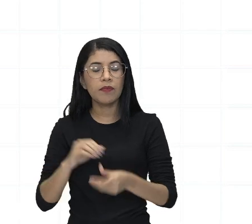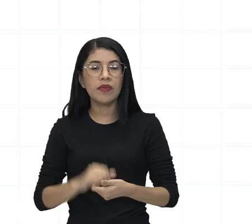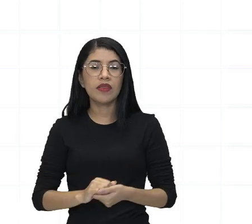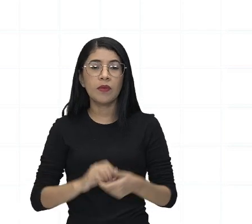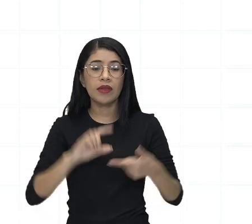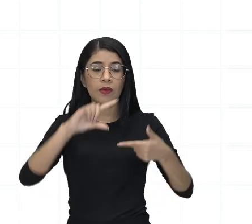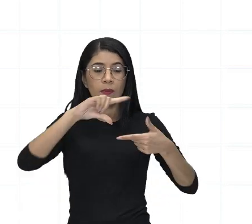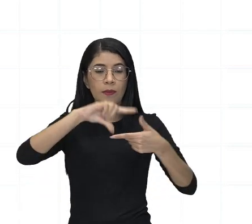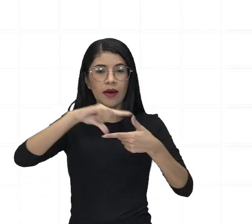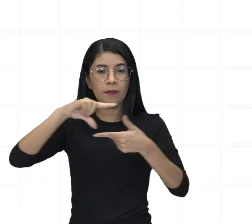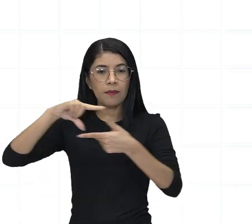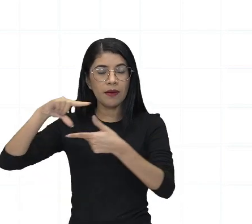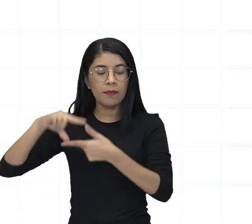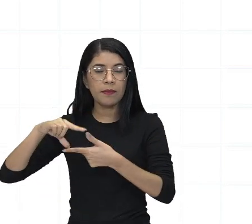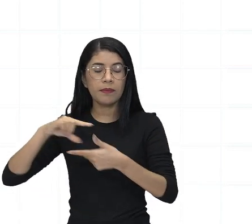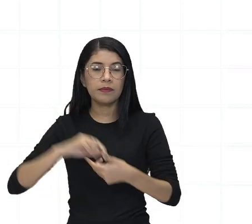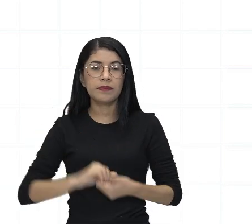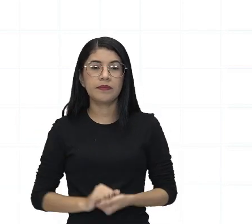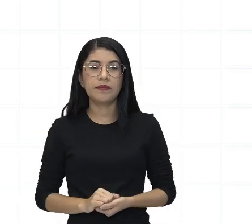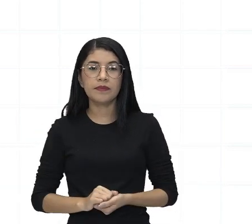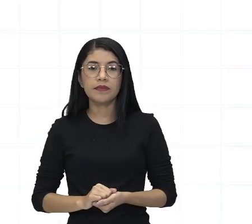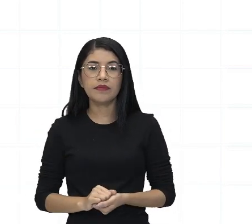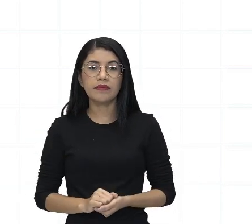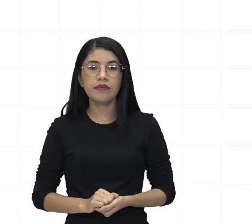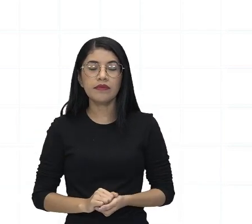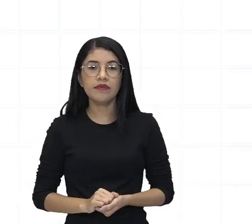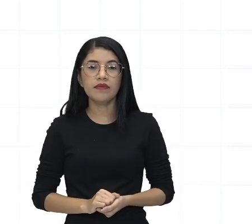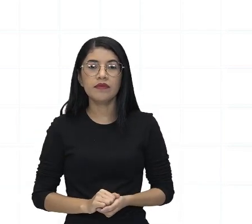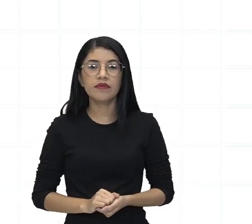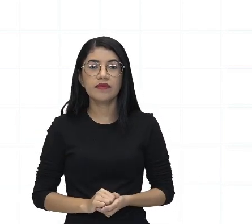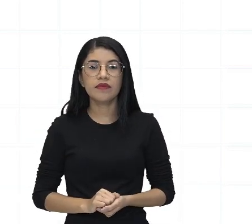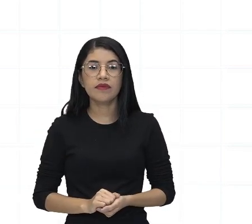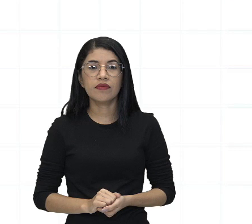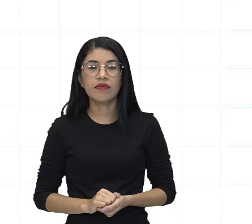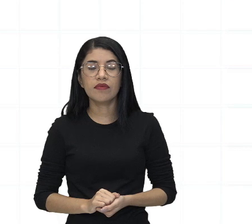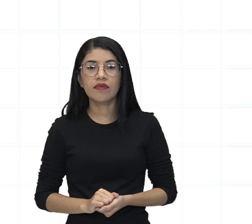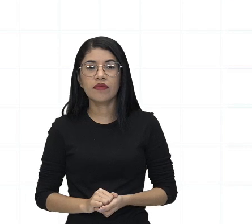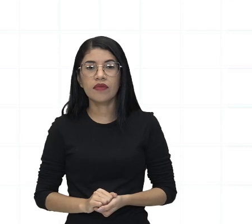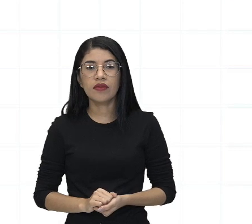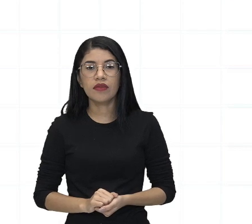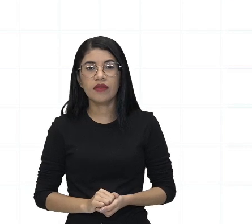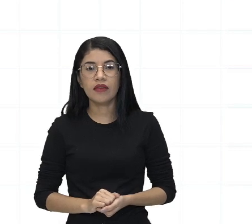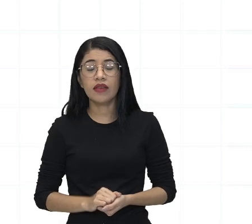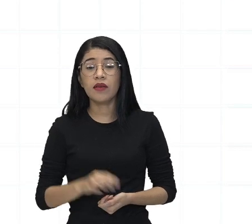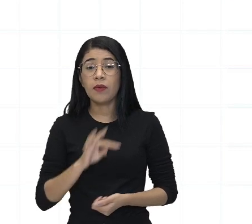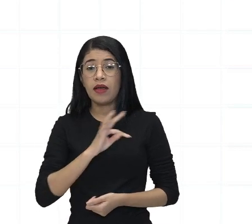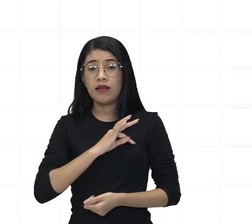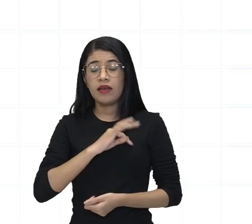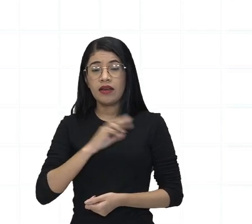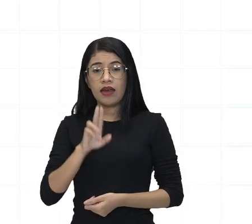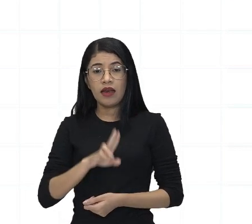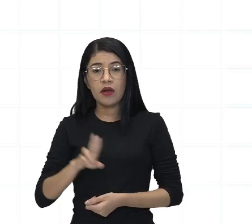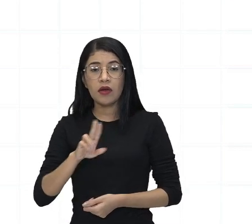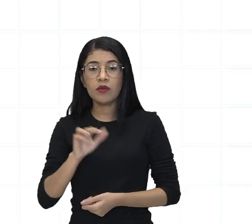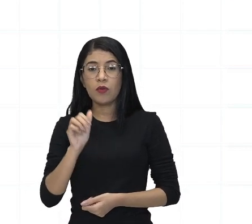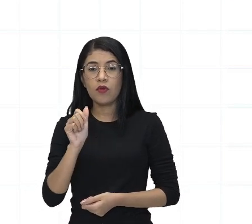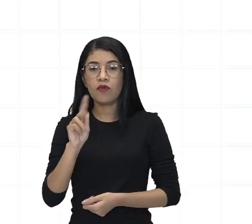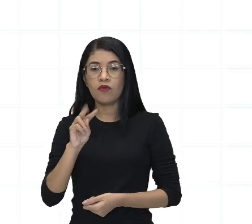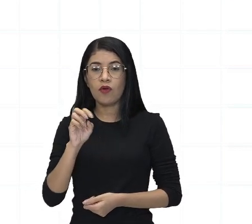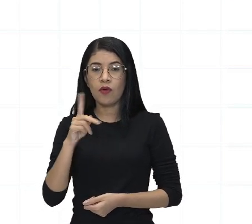quadrados abstratos. Então, essa foi a técnica de Alfredo